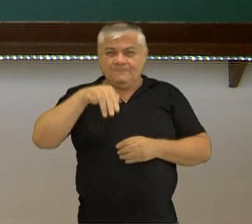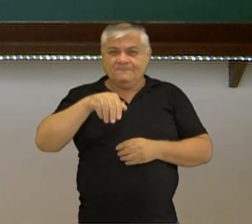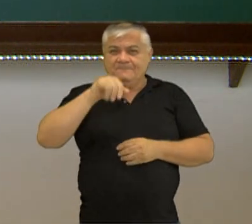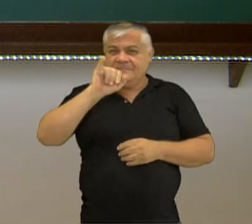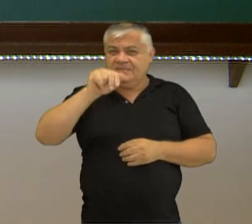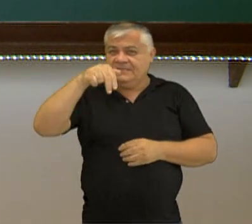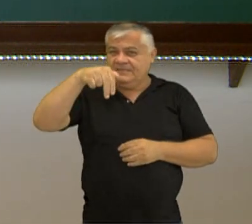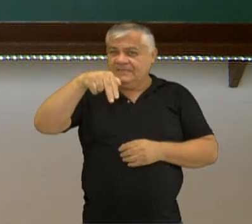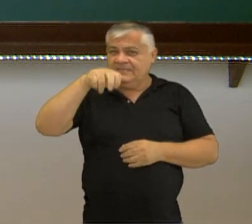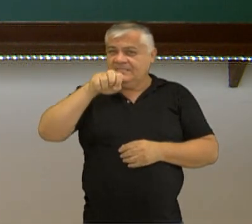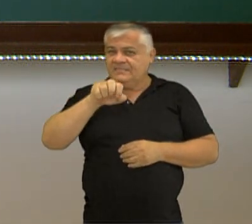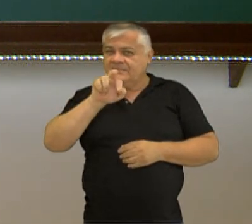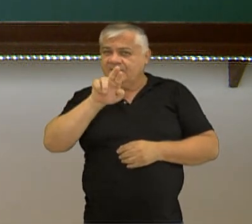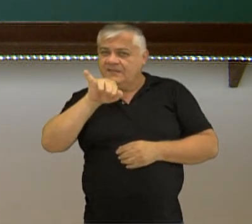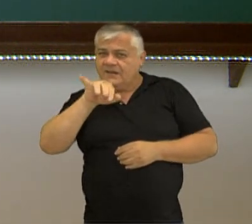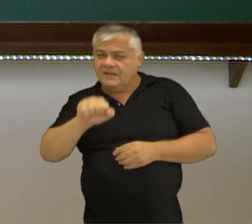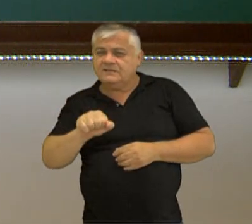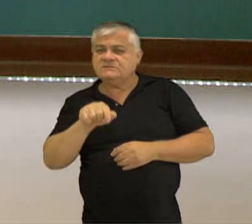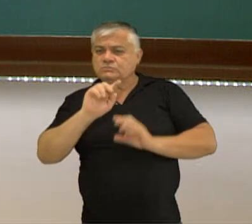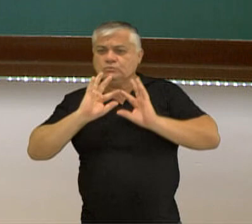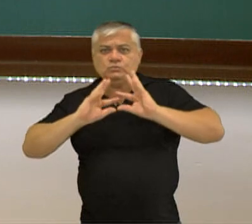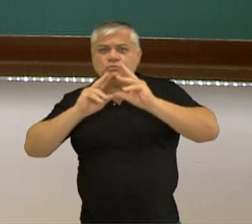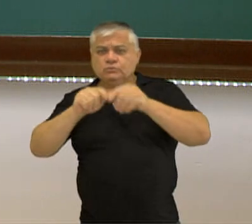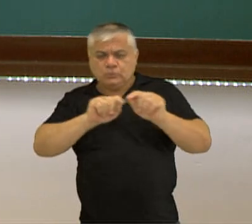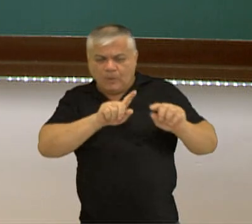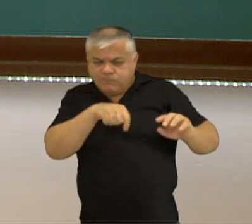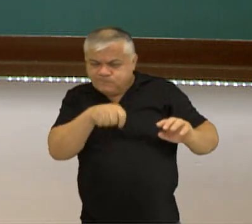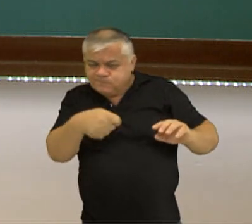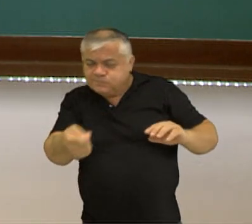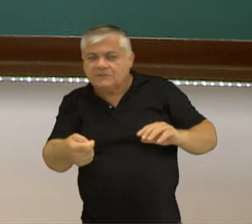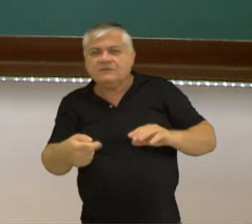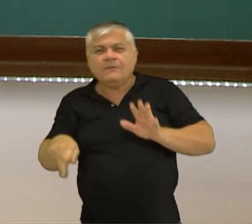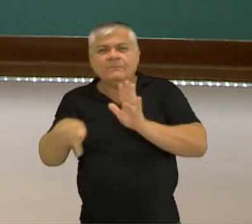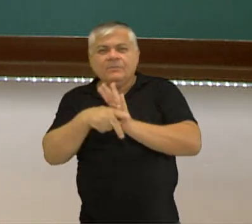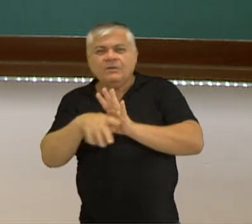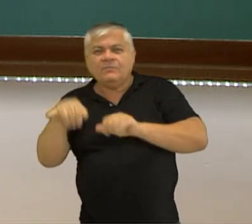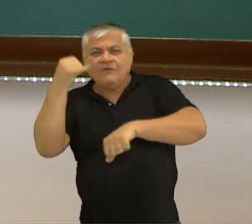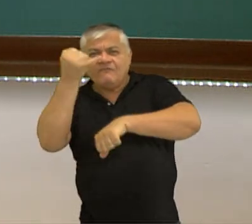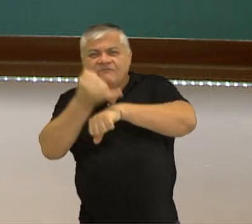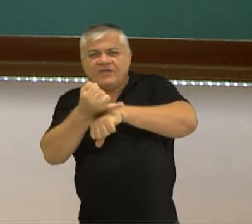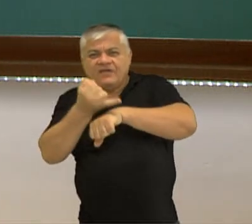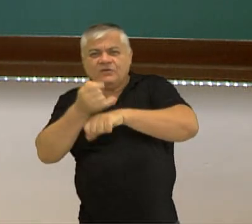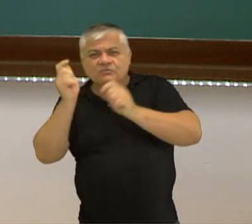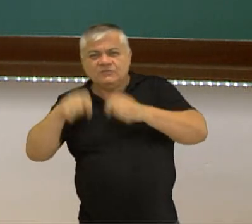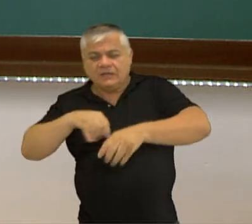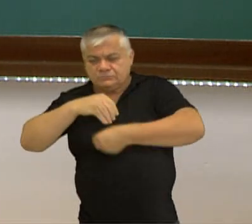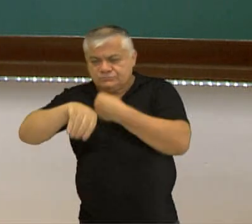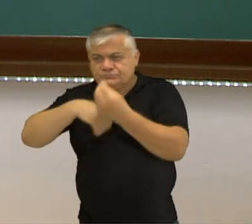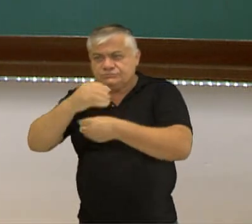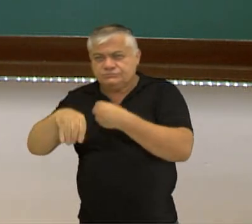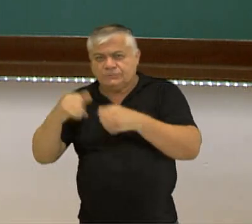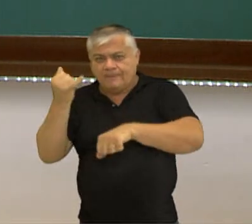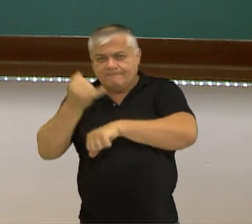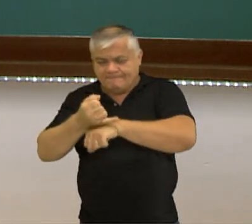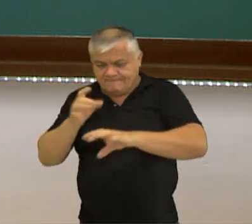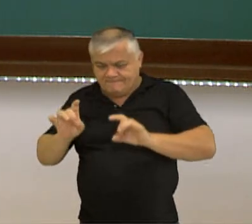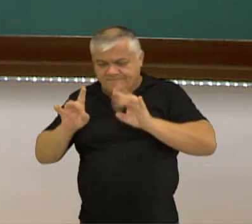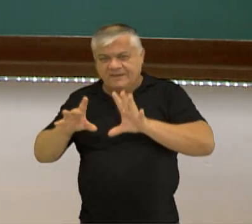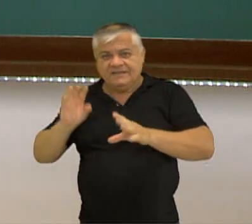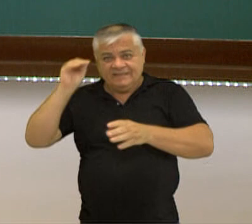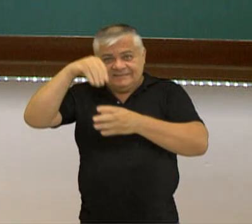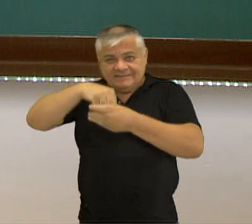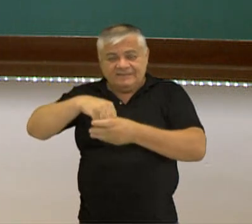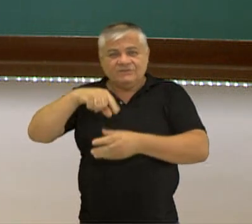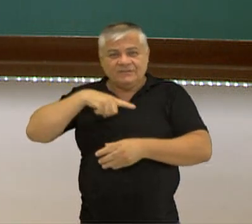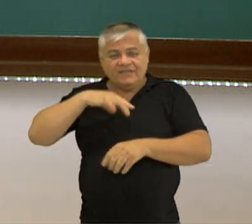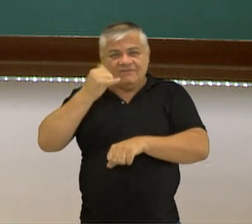isso. Todos os minerais que dão origem ao ferro, que têm a capacidade de originar o ferro, que tenha na sua composição o